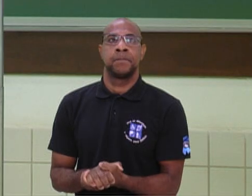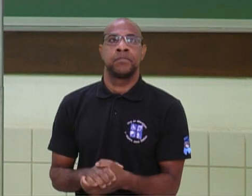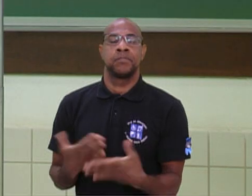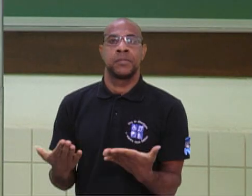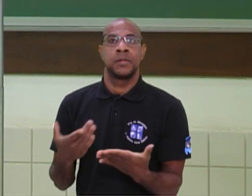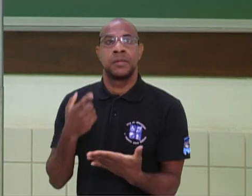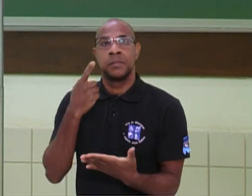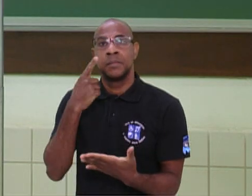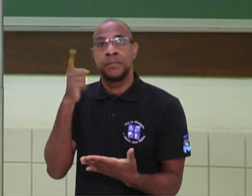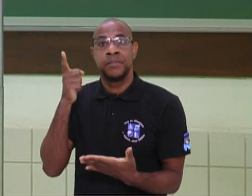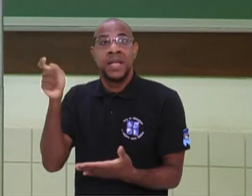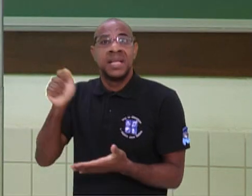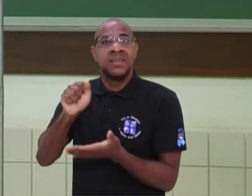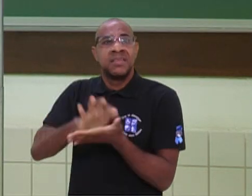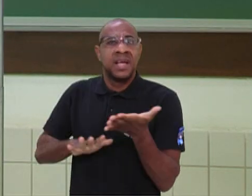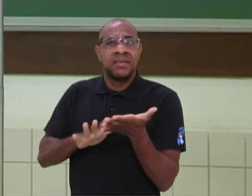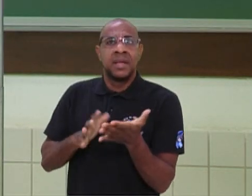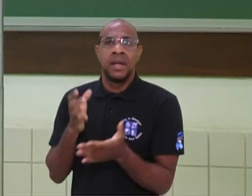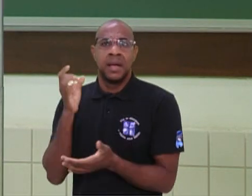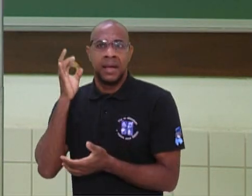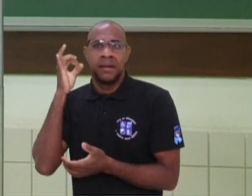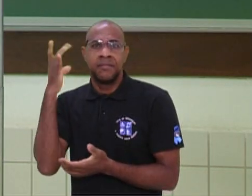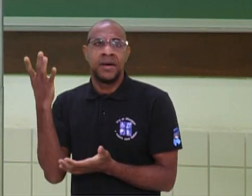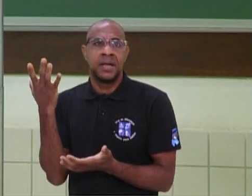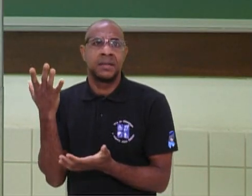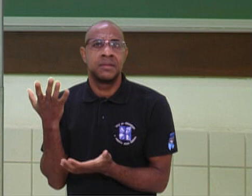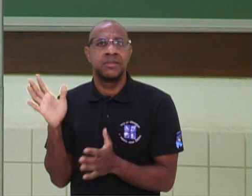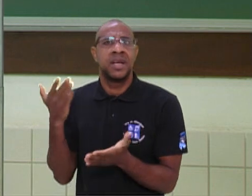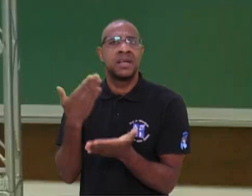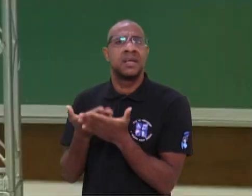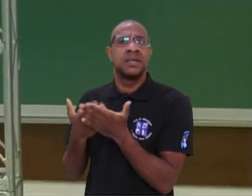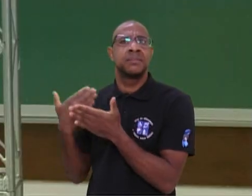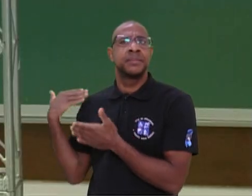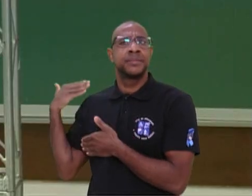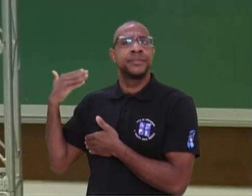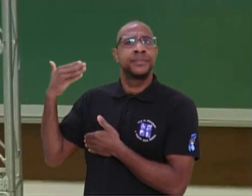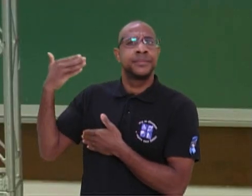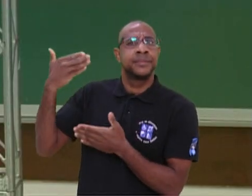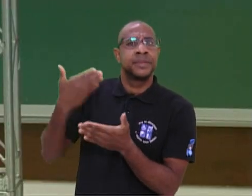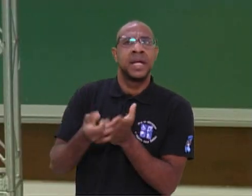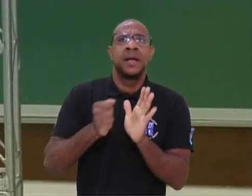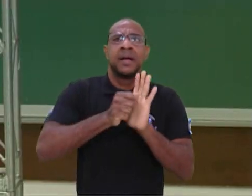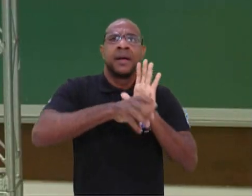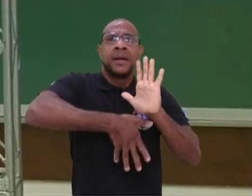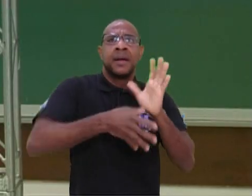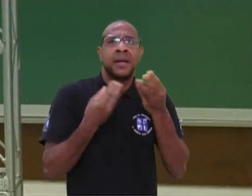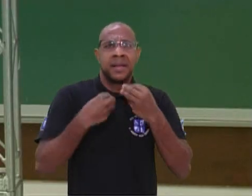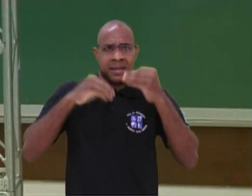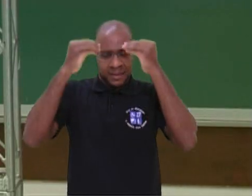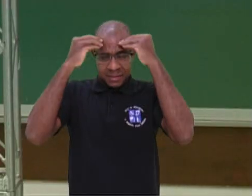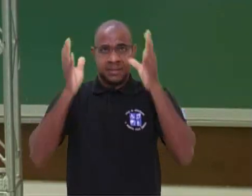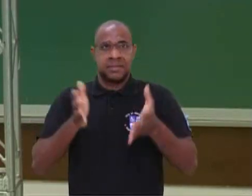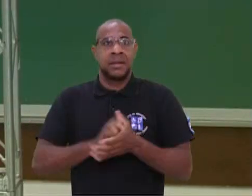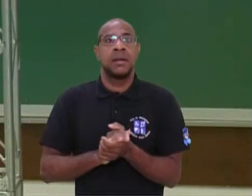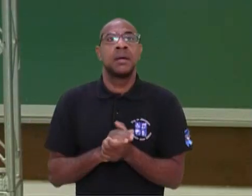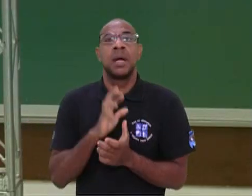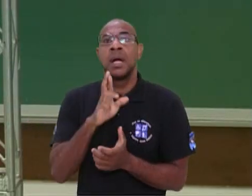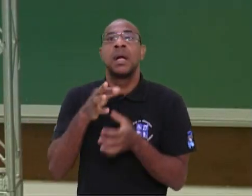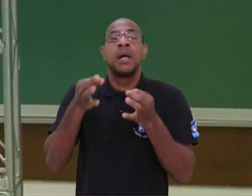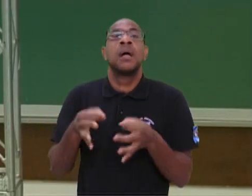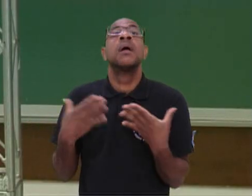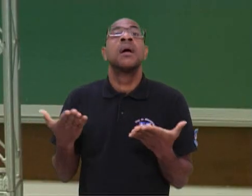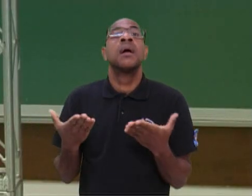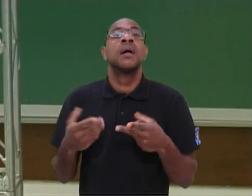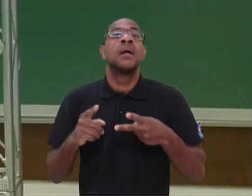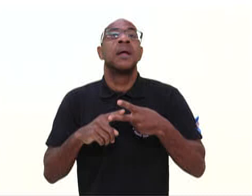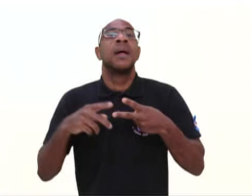Gente, essa questão objetiva é bem fácil, né? A gente já tem estudado as figuras de linguagem há algum tempo. Qual que é a resposta correta? Letra